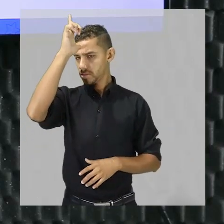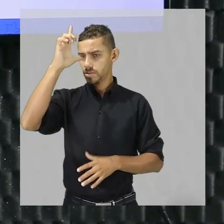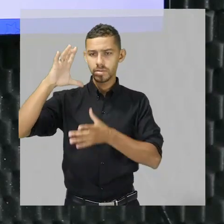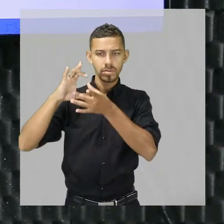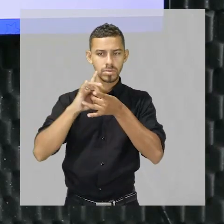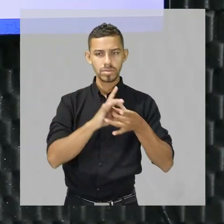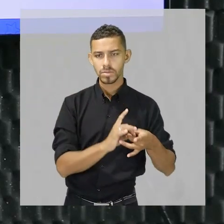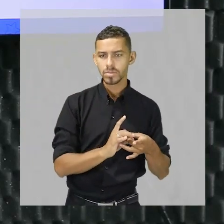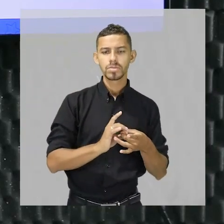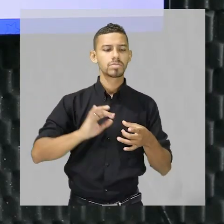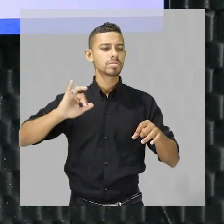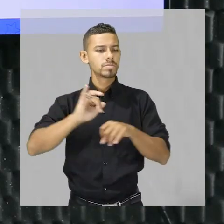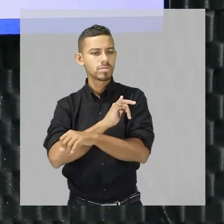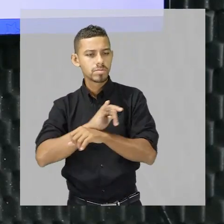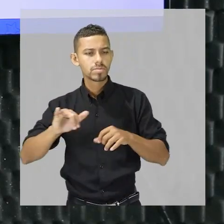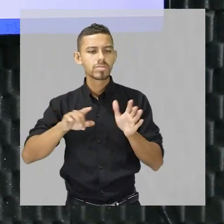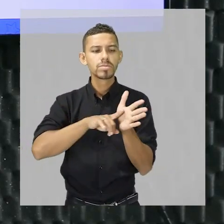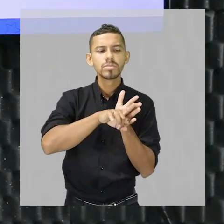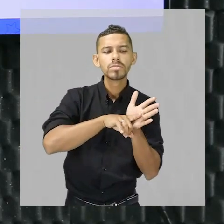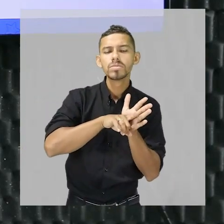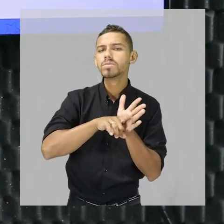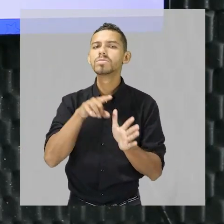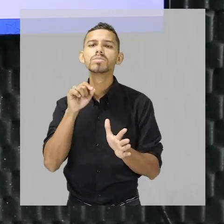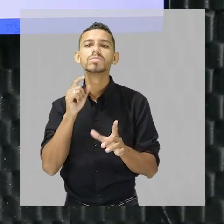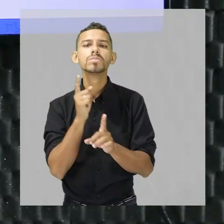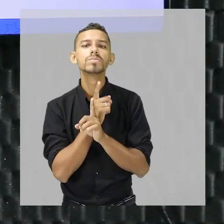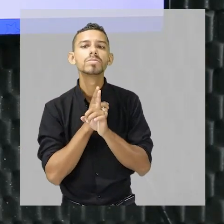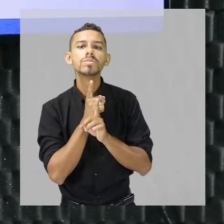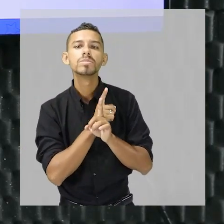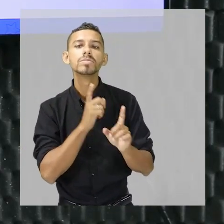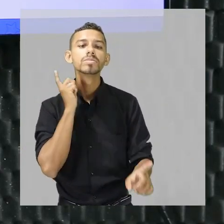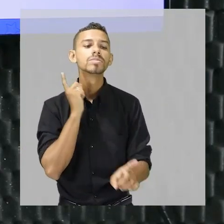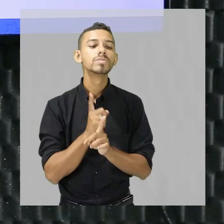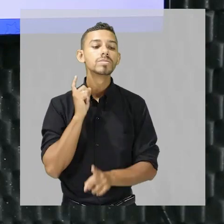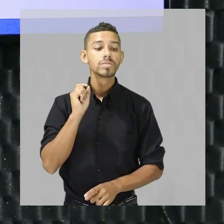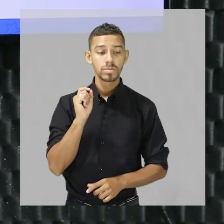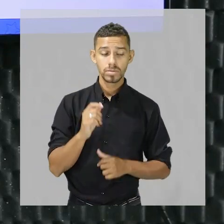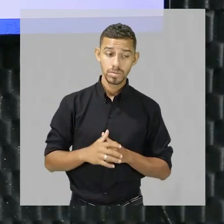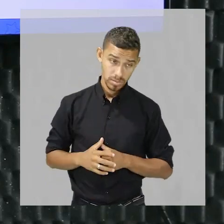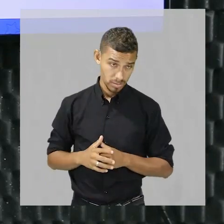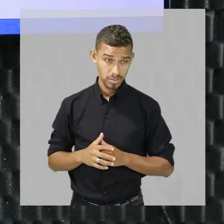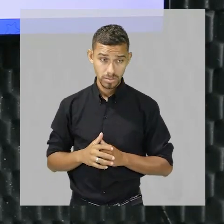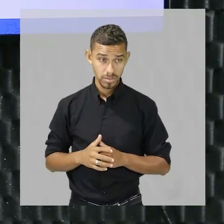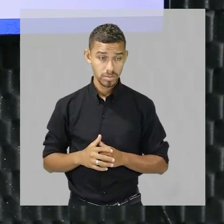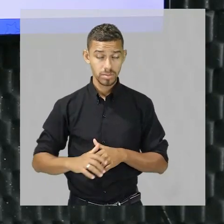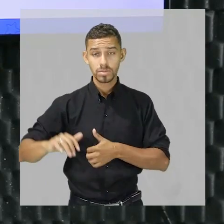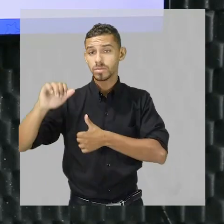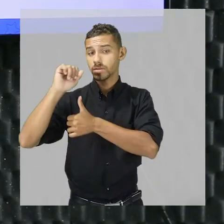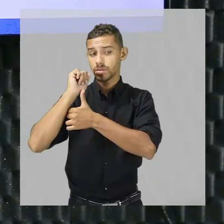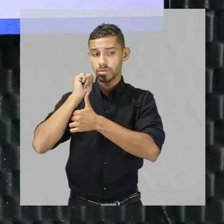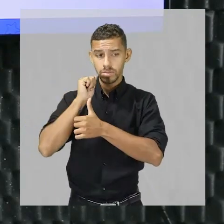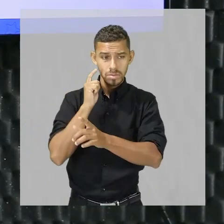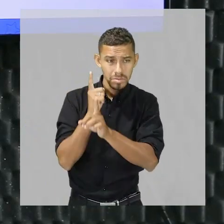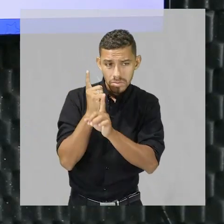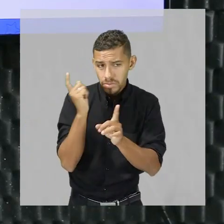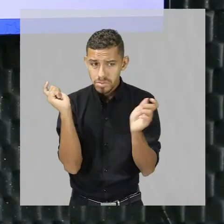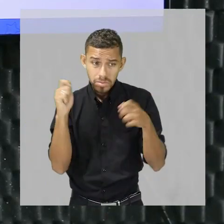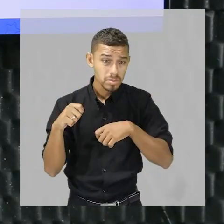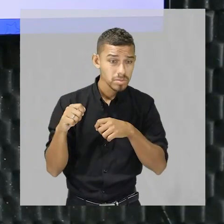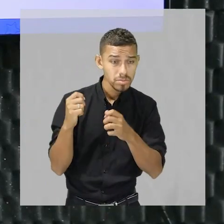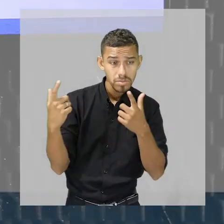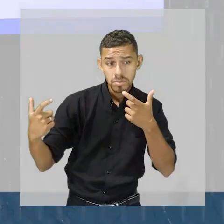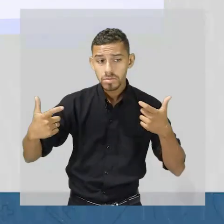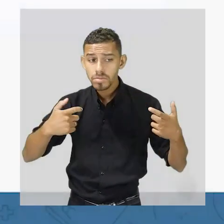contexto geoestratégico de busca por espólio de guerra, áreas de influência, rotas de navegação, controle